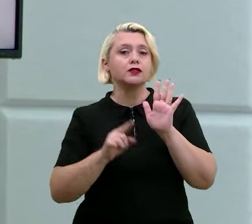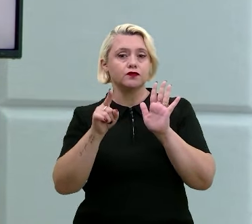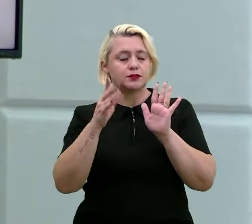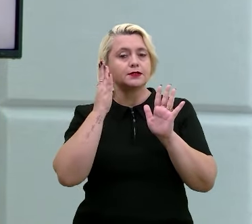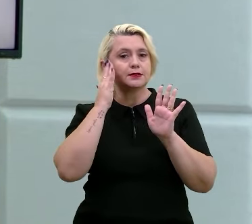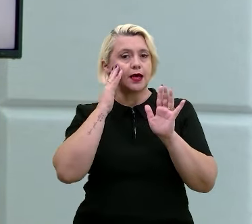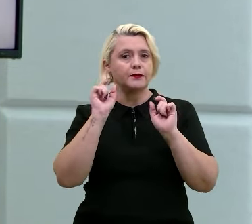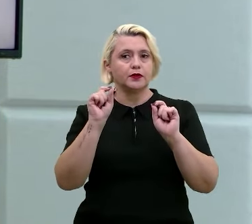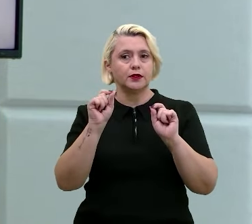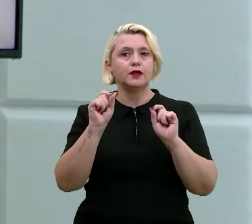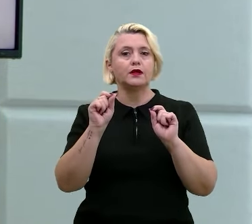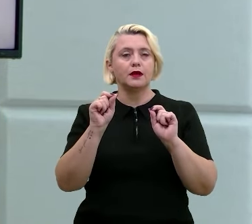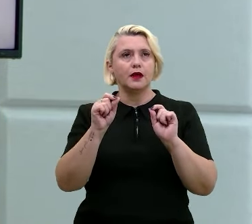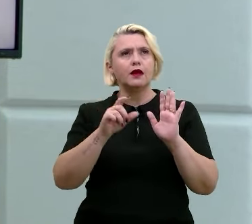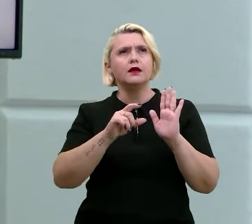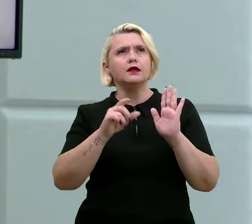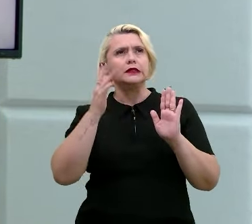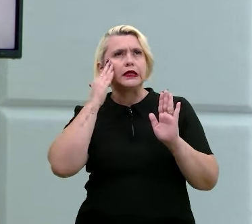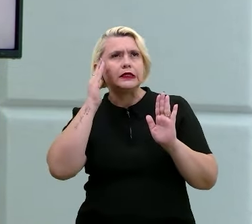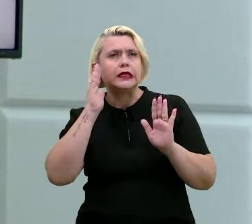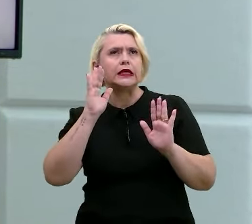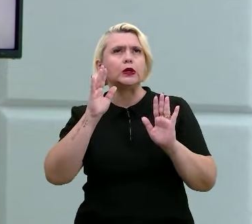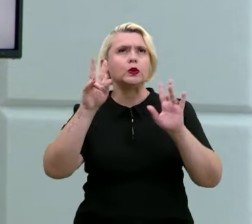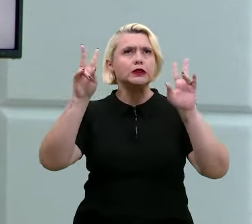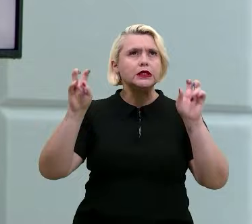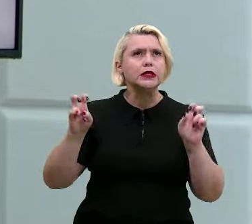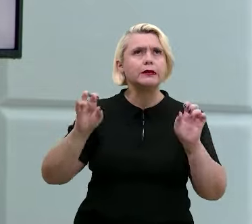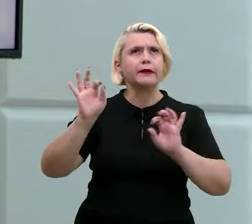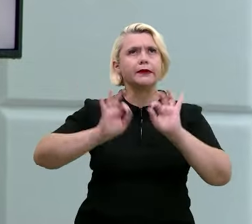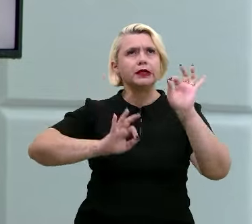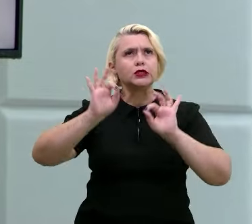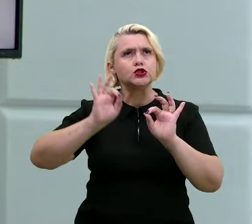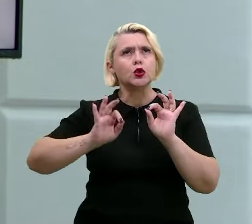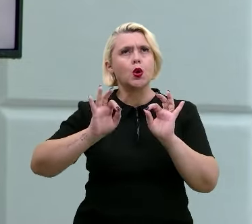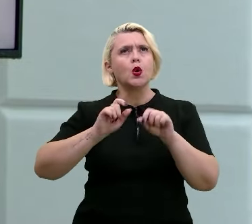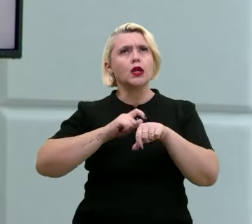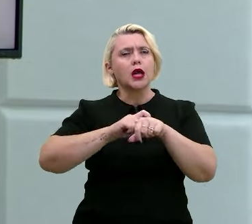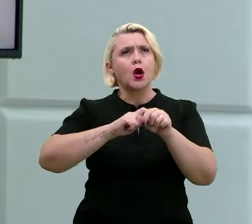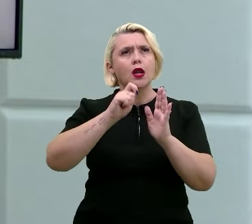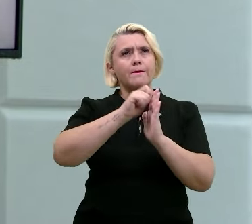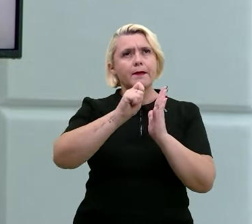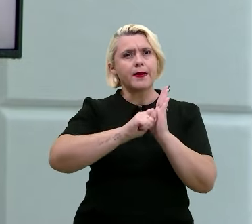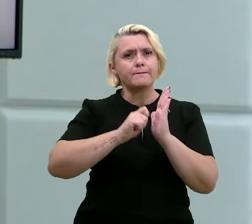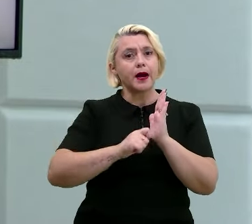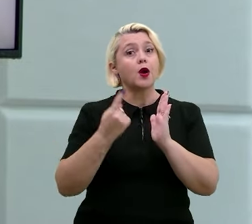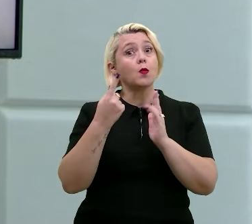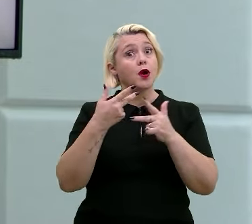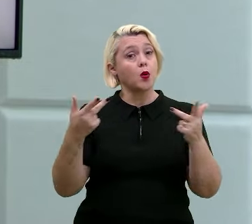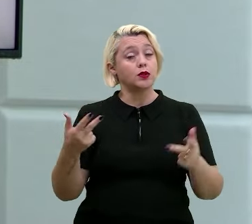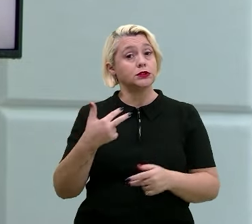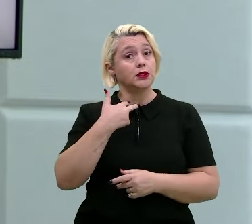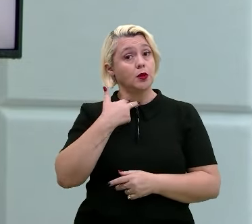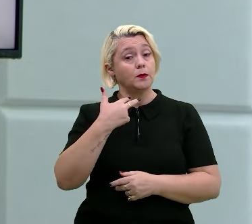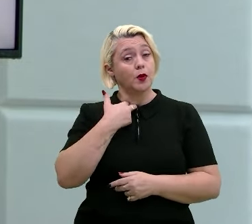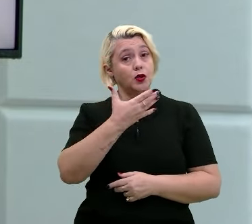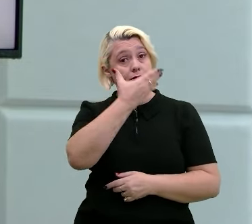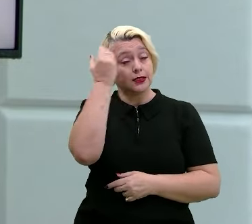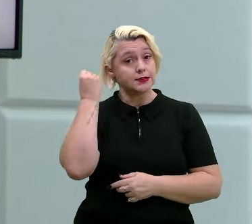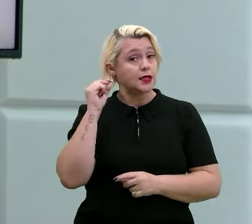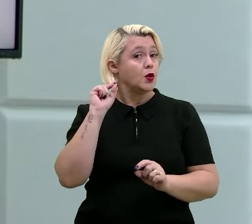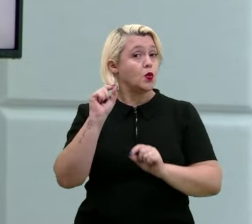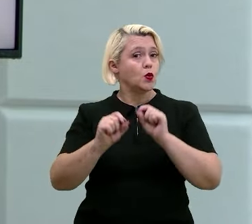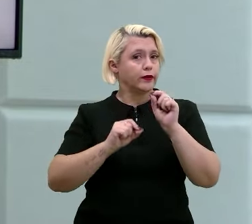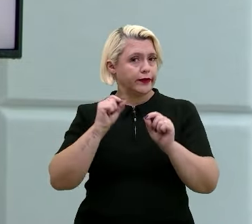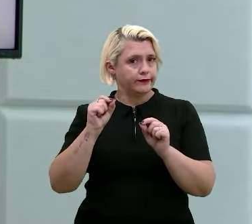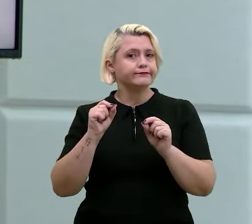sabe que você entendeu o tema, você planejou o seu texto na hora de escrever. Uma coisa que a gente não pode esquecer